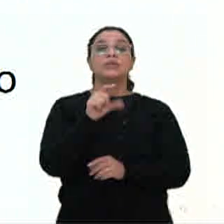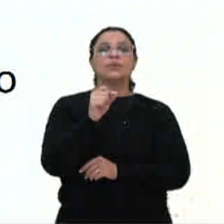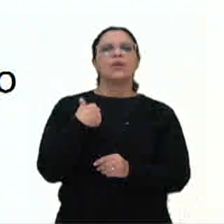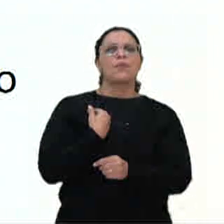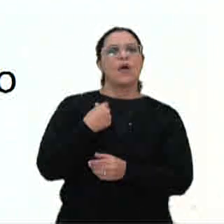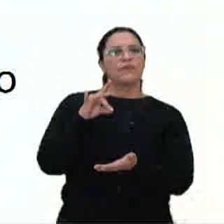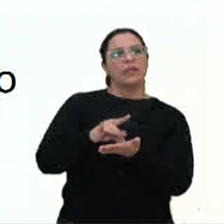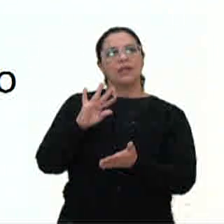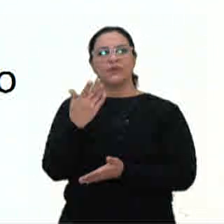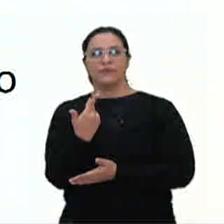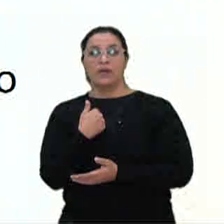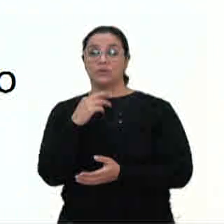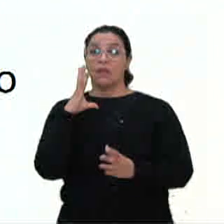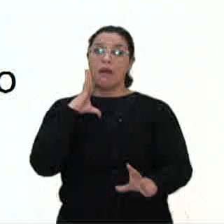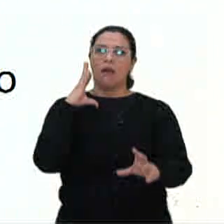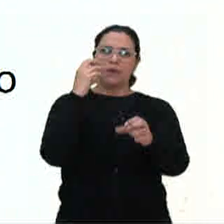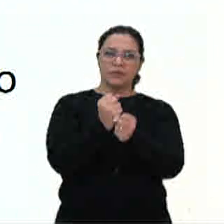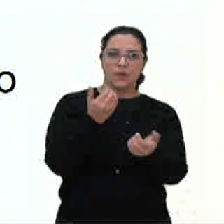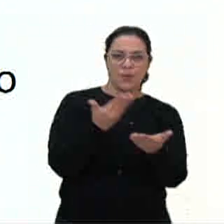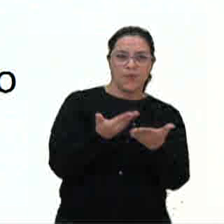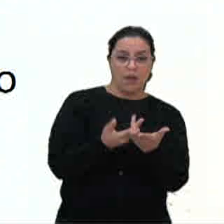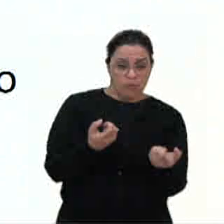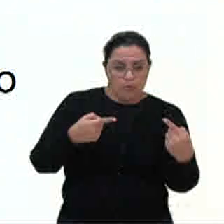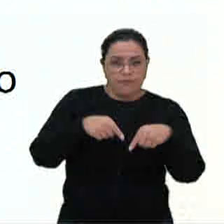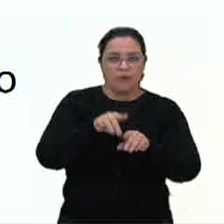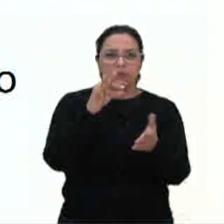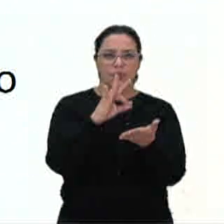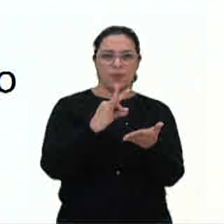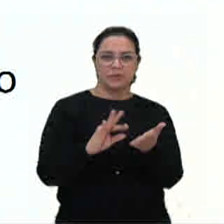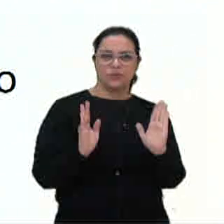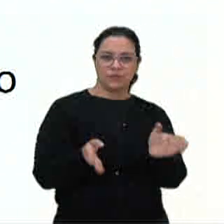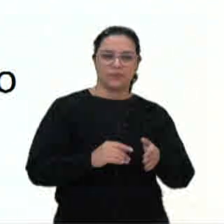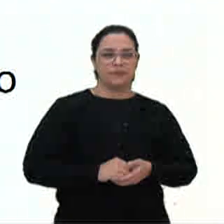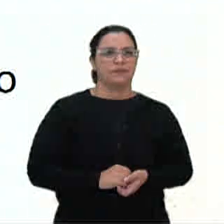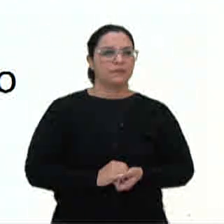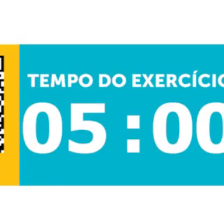nessa aula de revisão. Respondam lá e a gente já volta para corrigir.